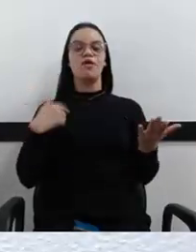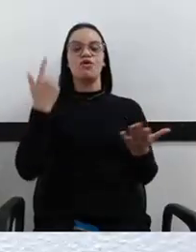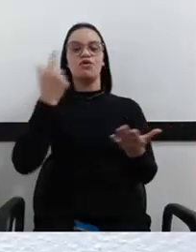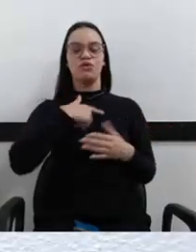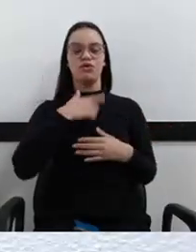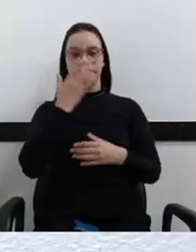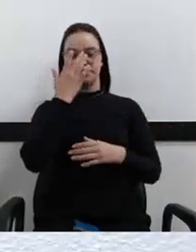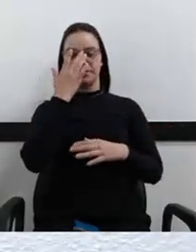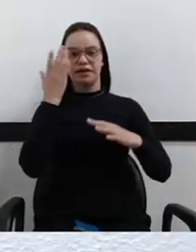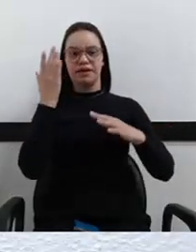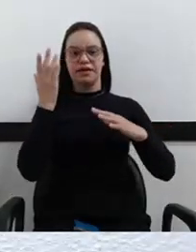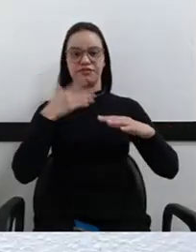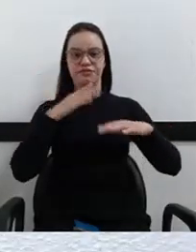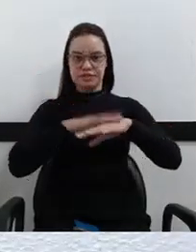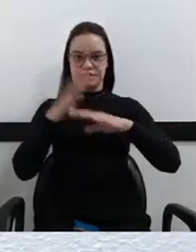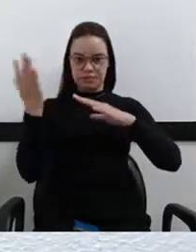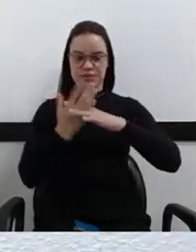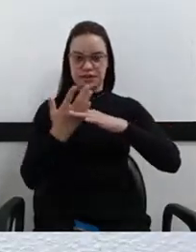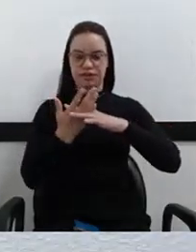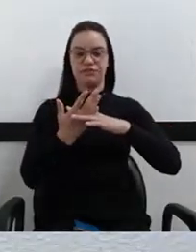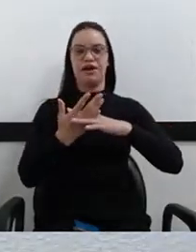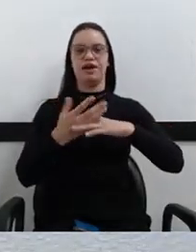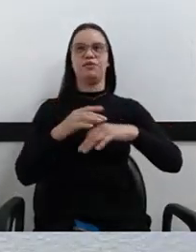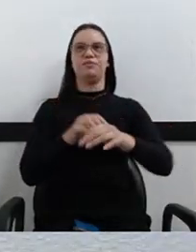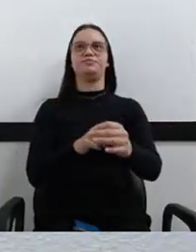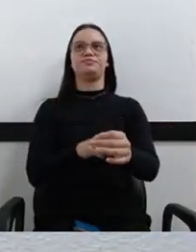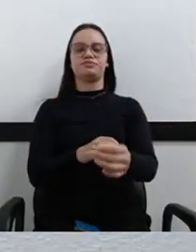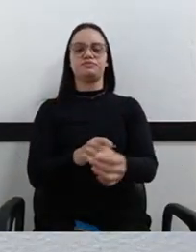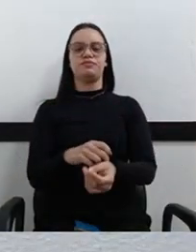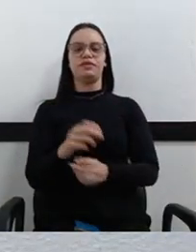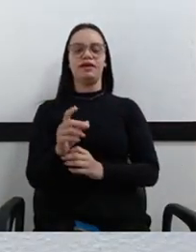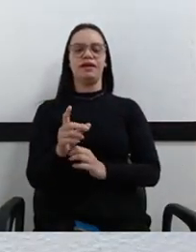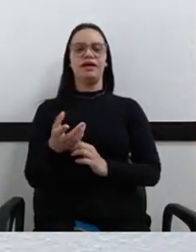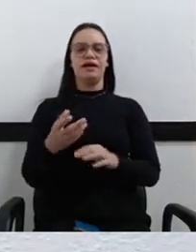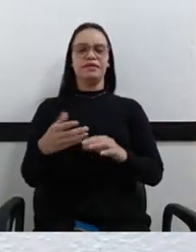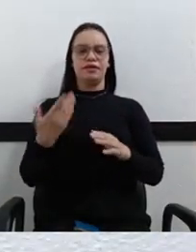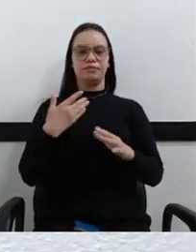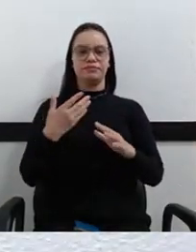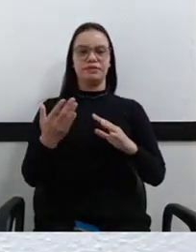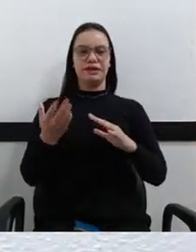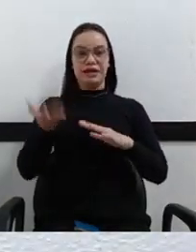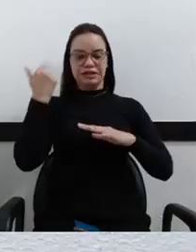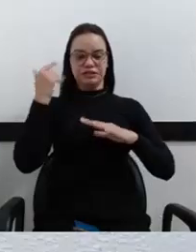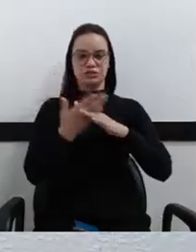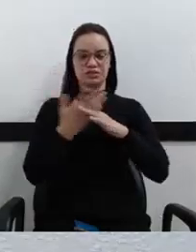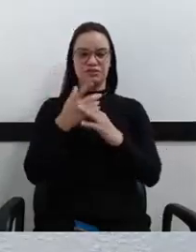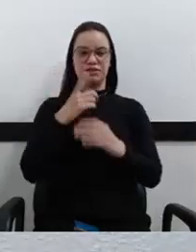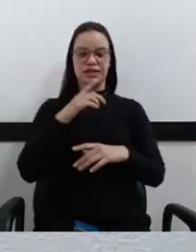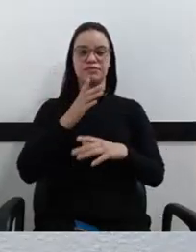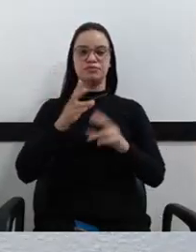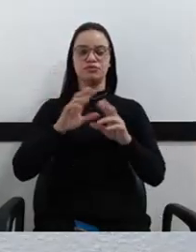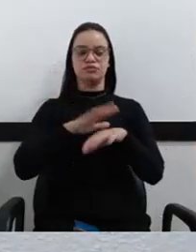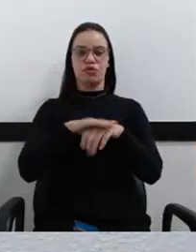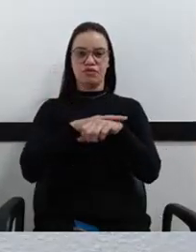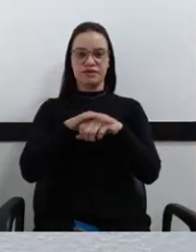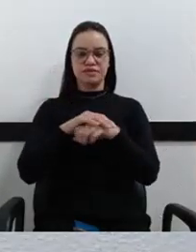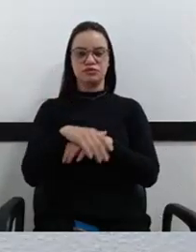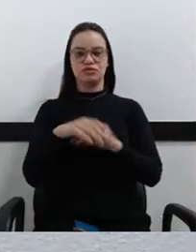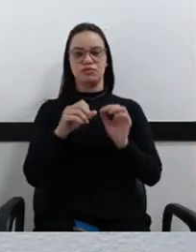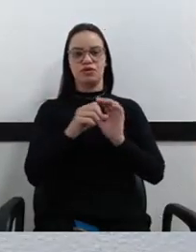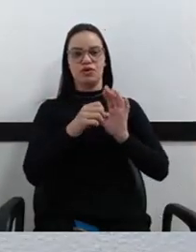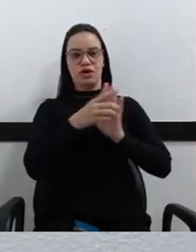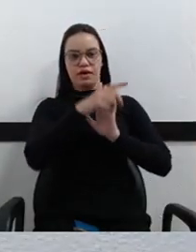com o pedido do conselheiro Rafael Camarão, com base no artigo 29, parágrafo